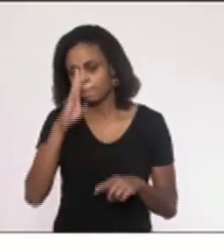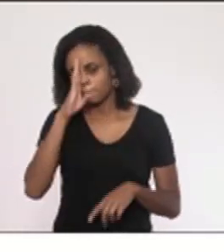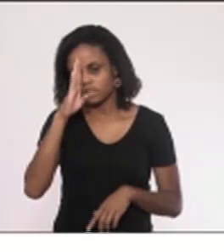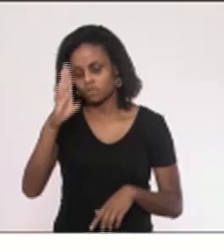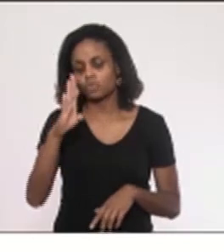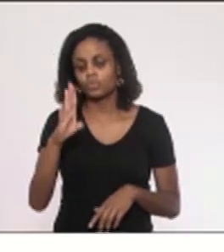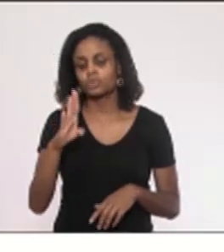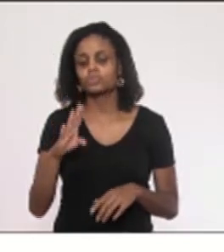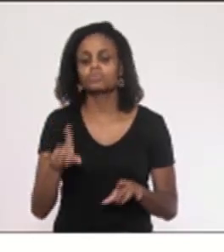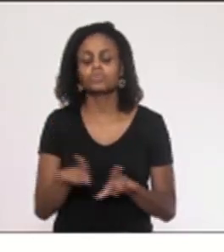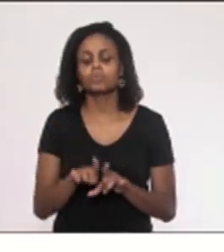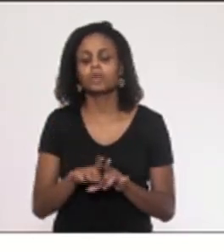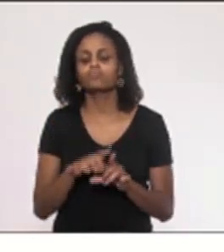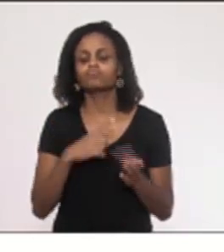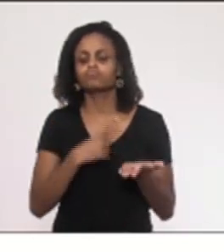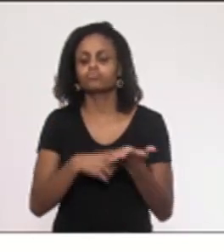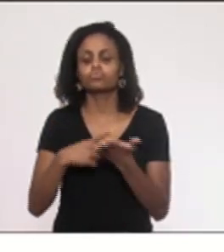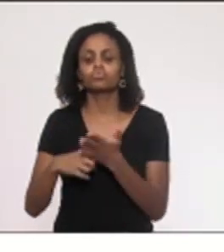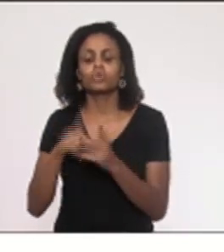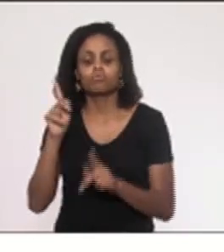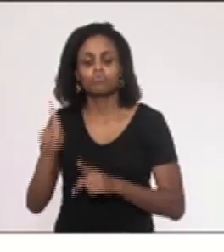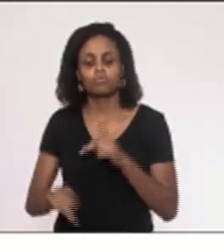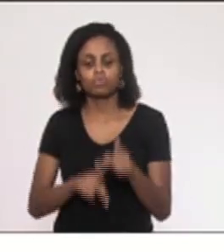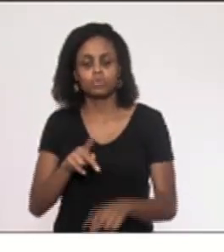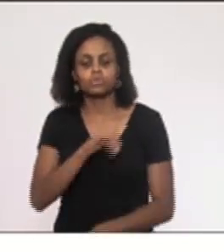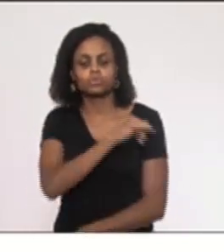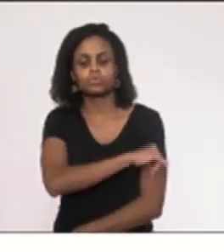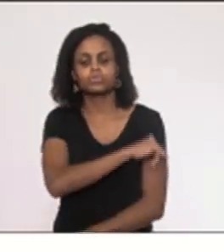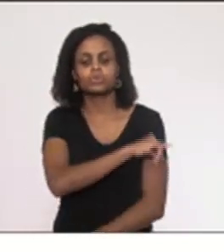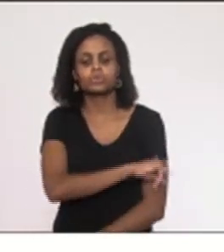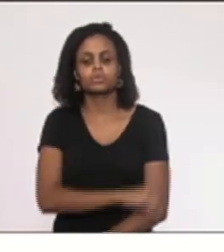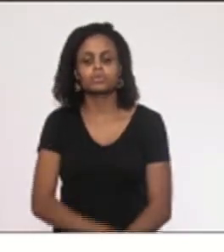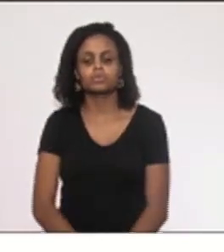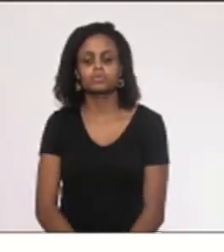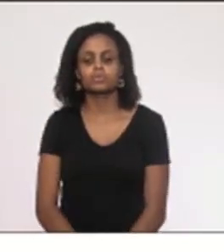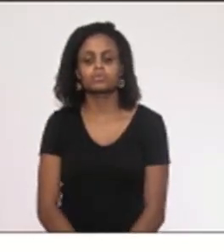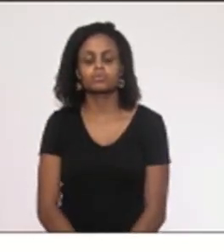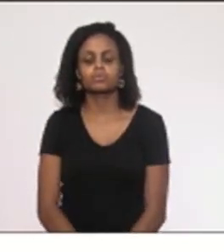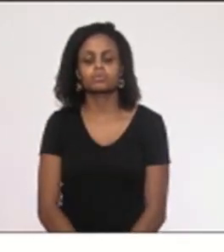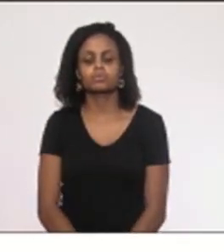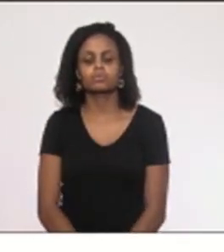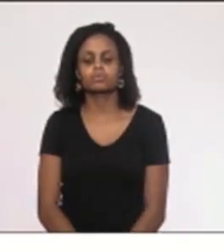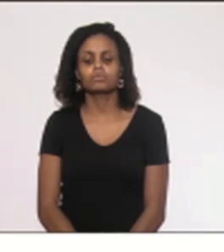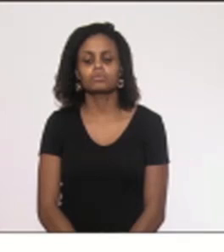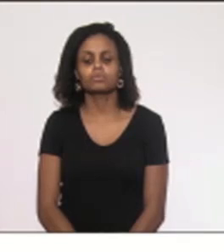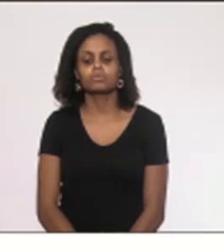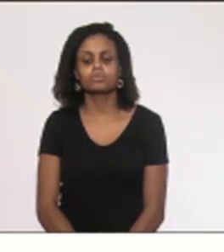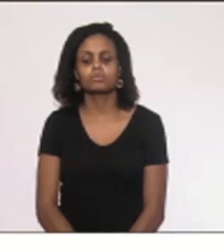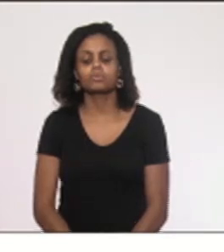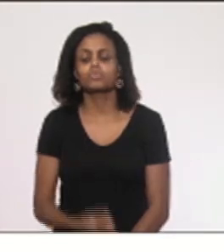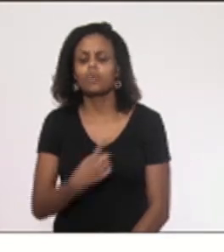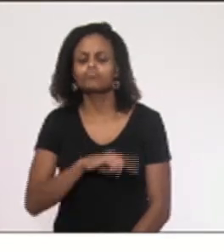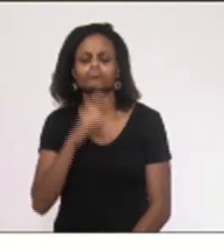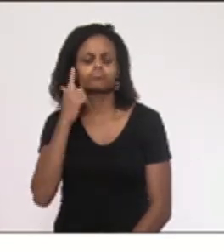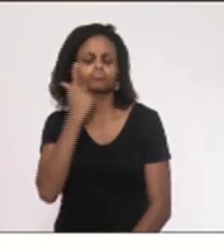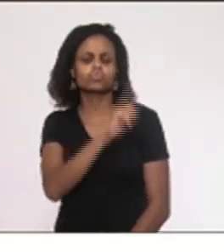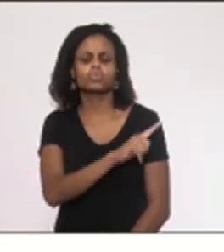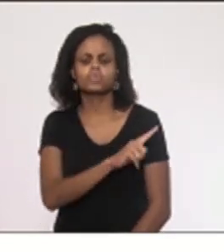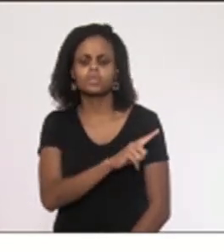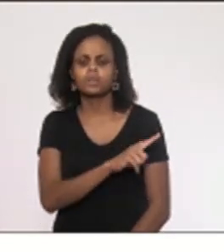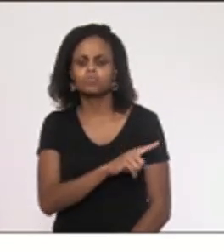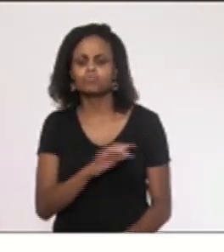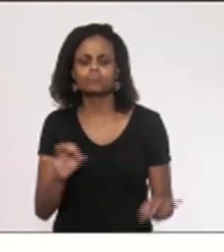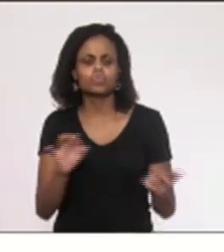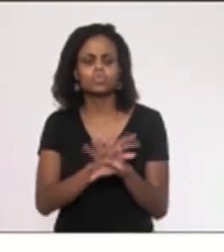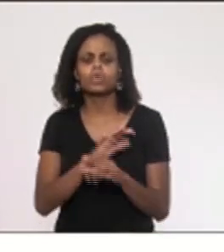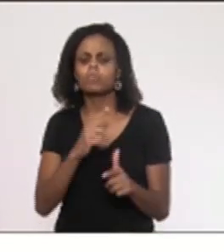em sintonia com a população do Rio de Janeiro, nós temos tido a capacidade de enfrentar